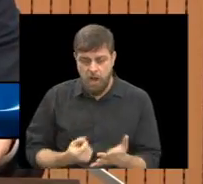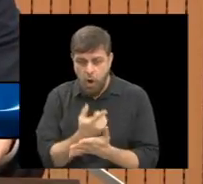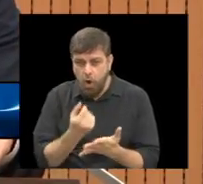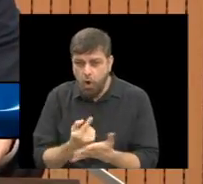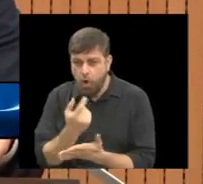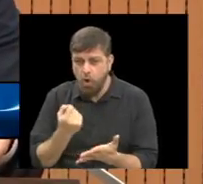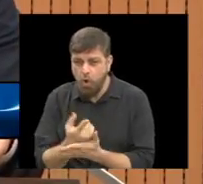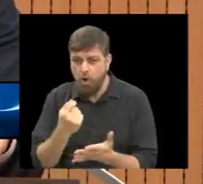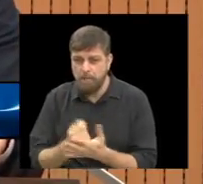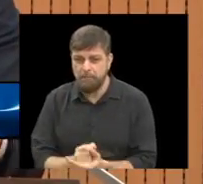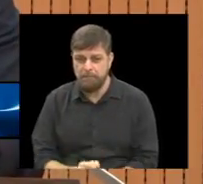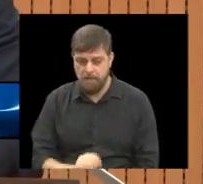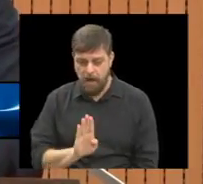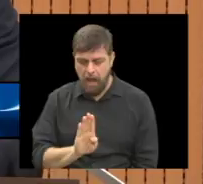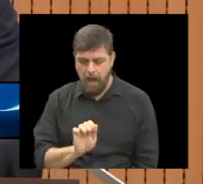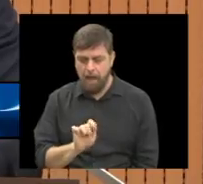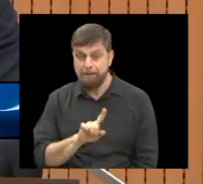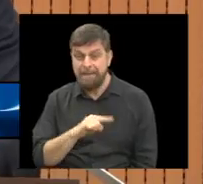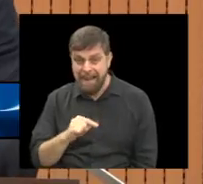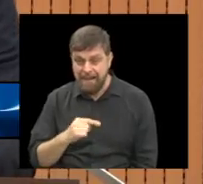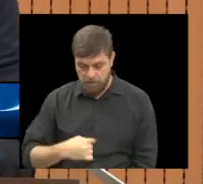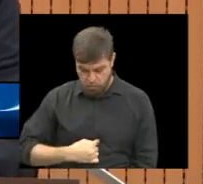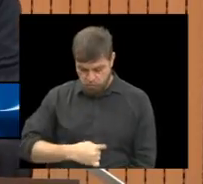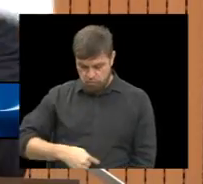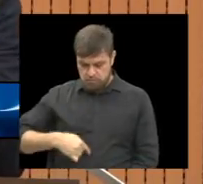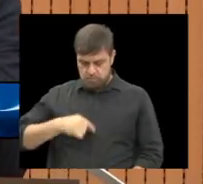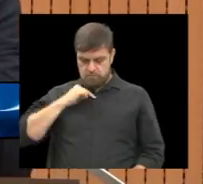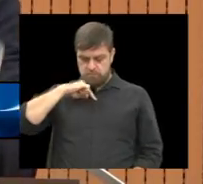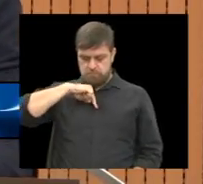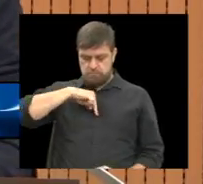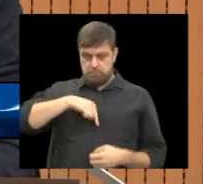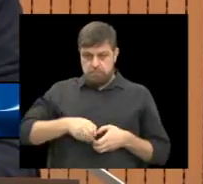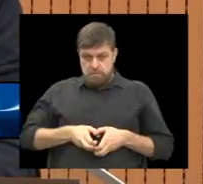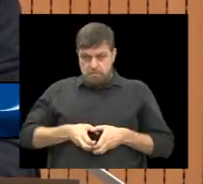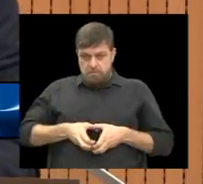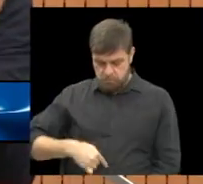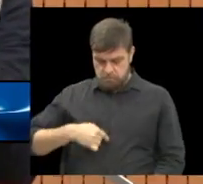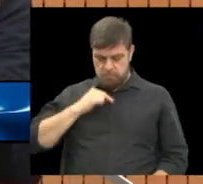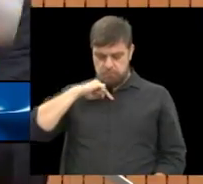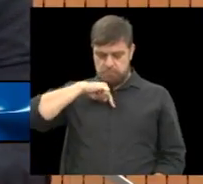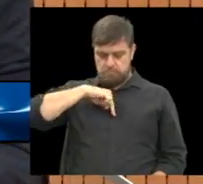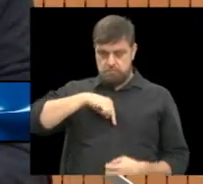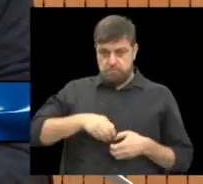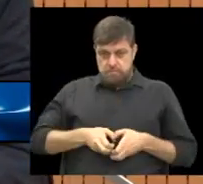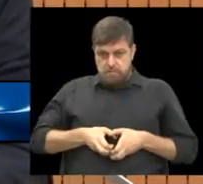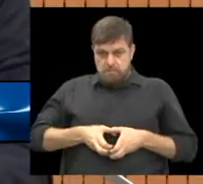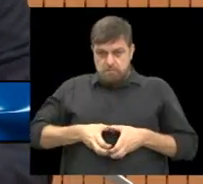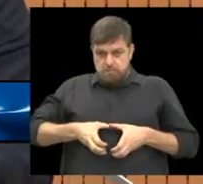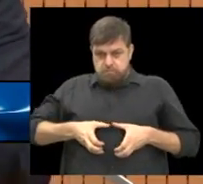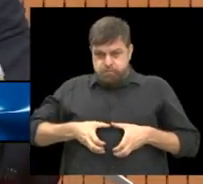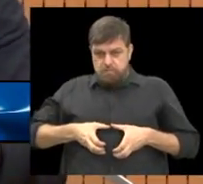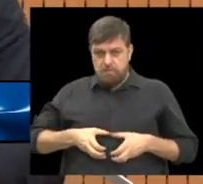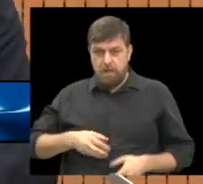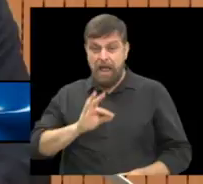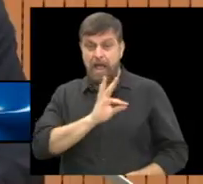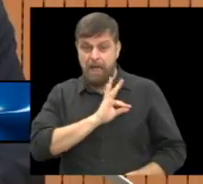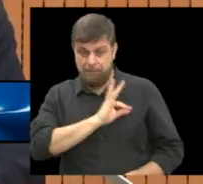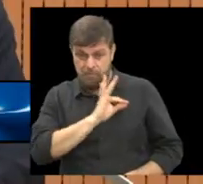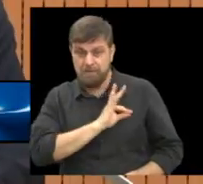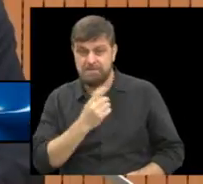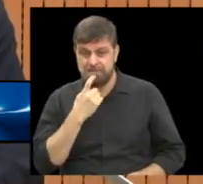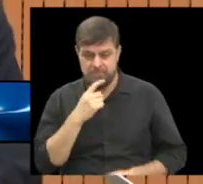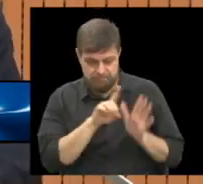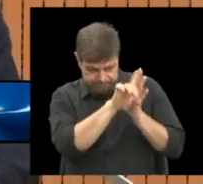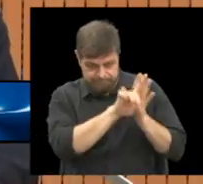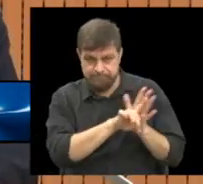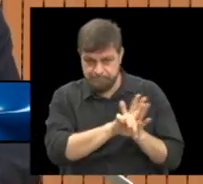graça gástricos do ano de 2017 está sendo investigado pelo gaeco de campinas ao final da fala na tribuna marcelo silva comentou